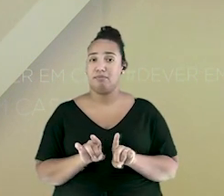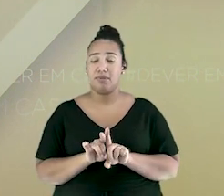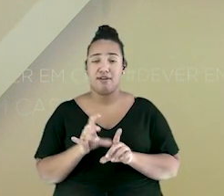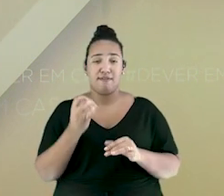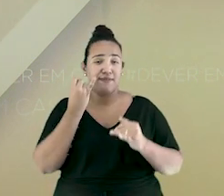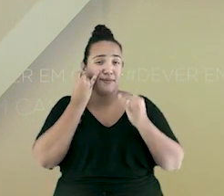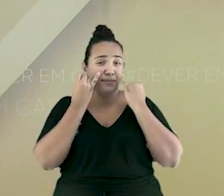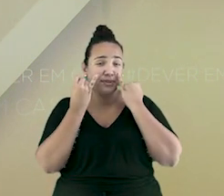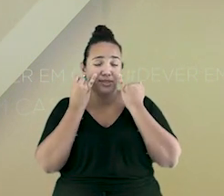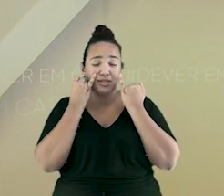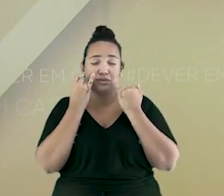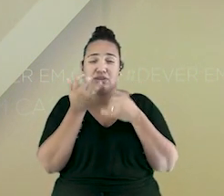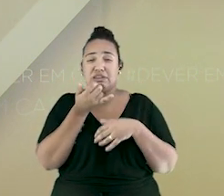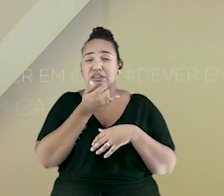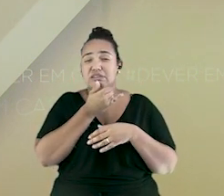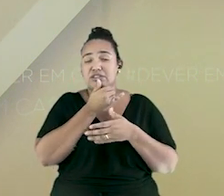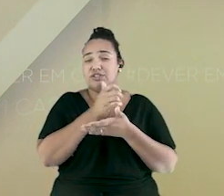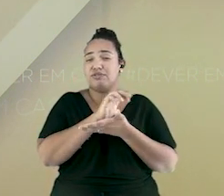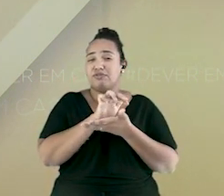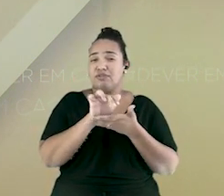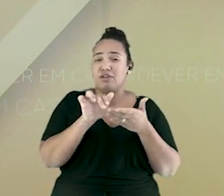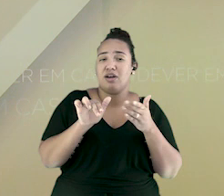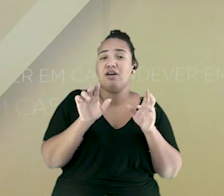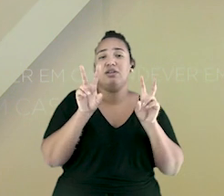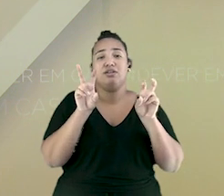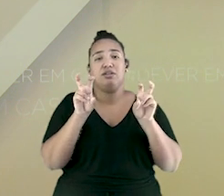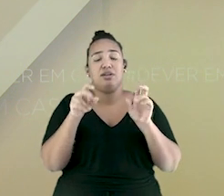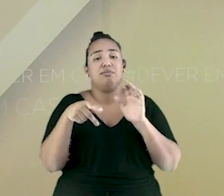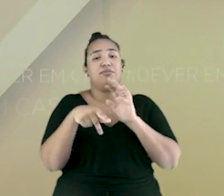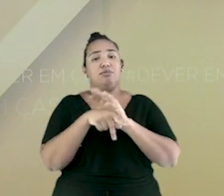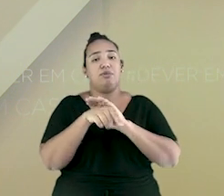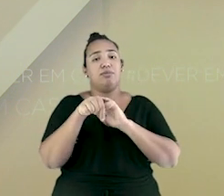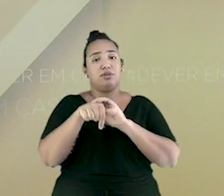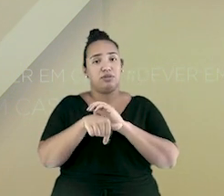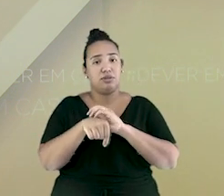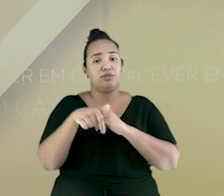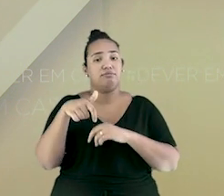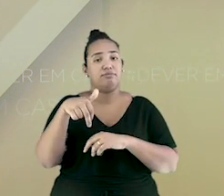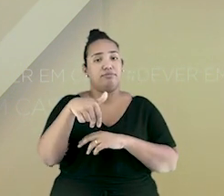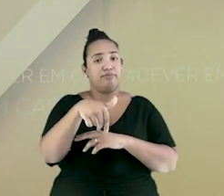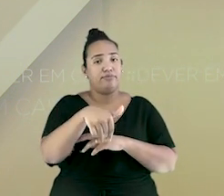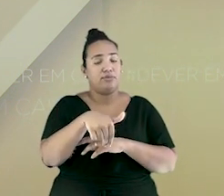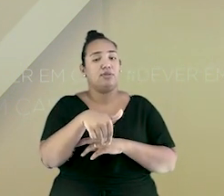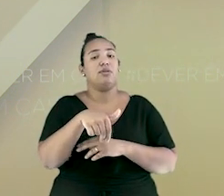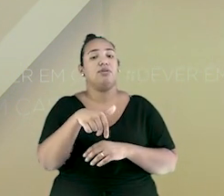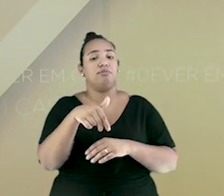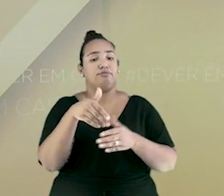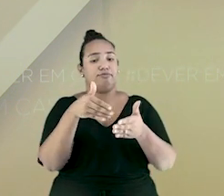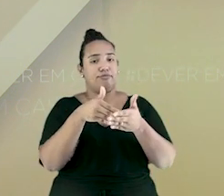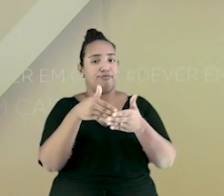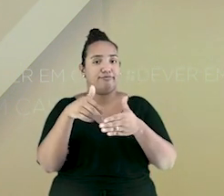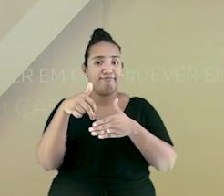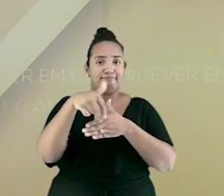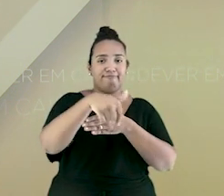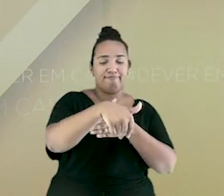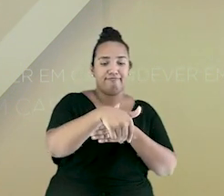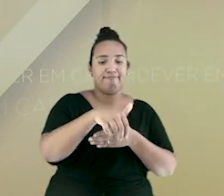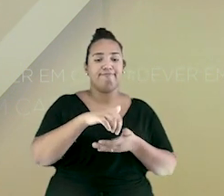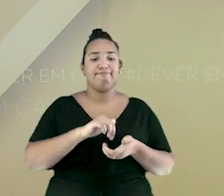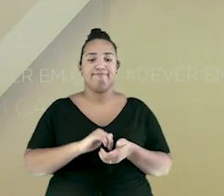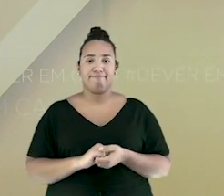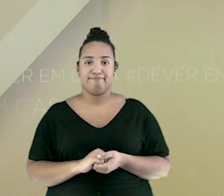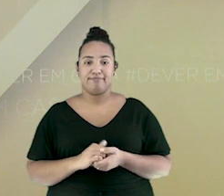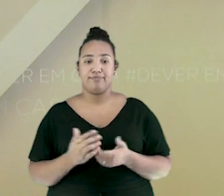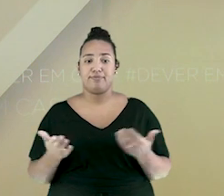Sem contar o tanto de notícias tristes relacionadas a essa travessia ilegal.